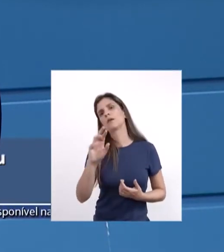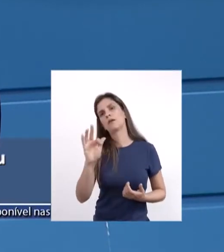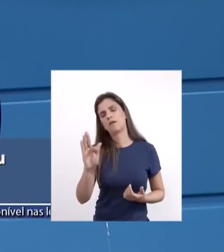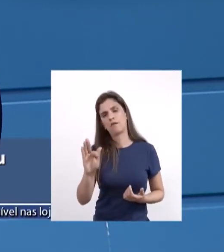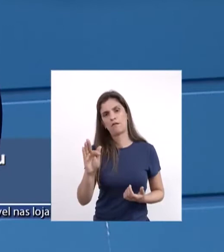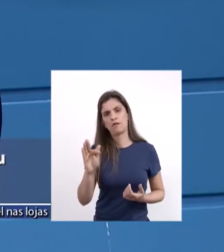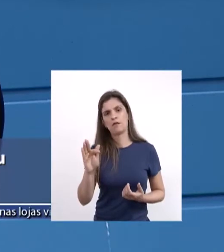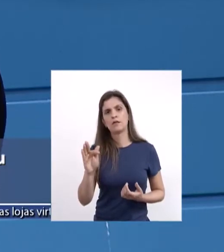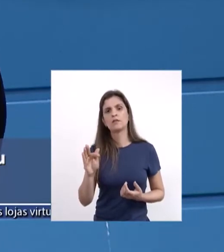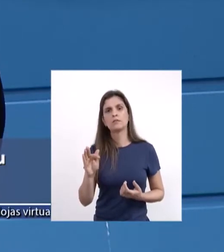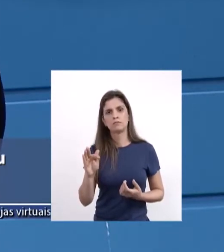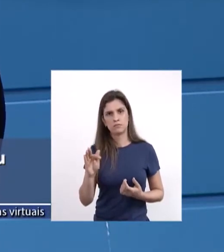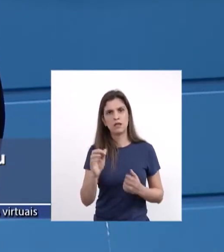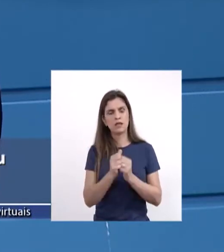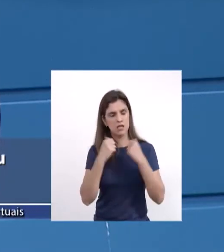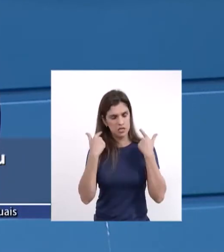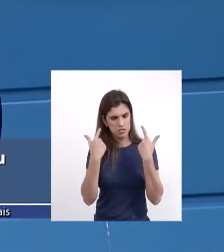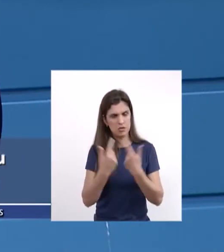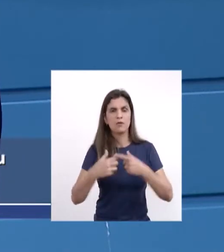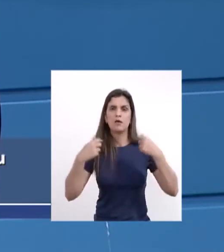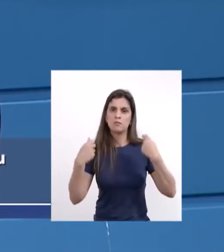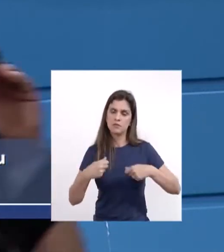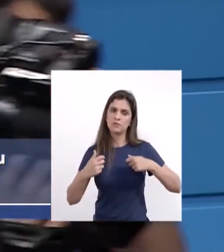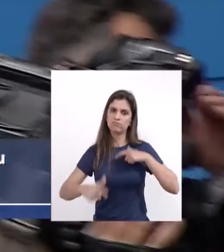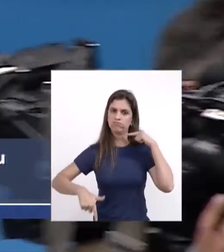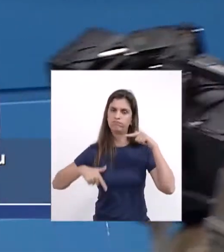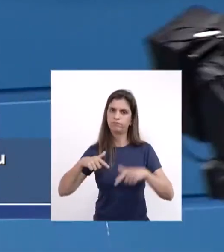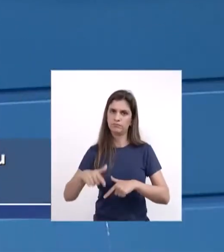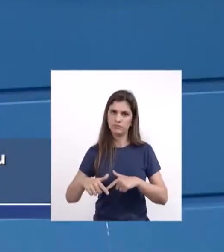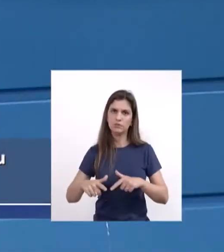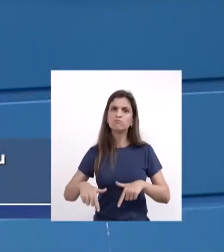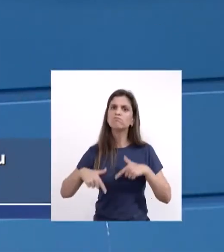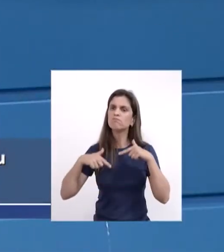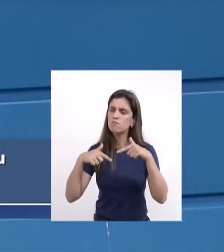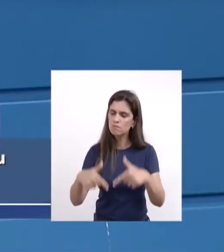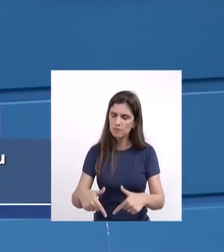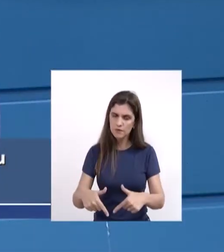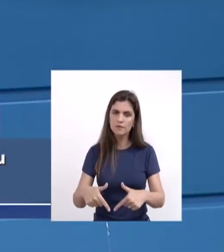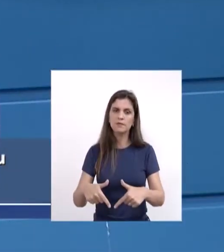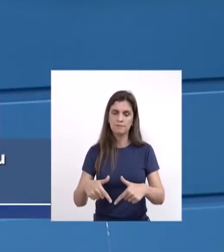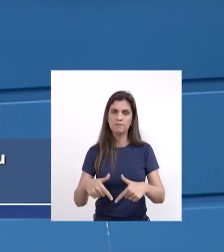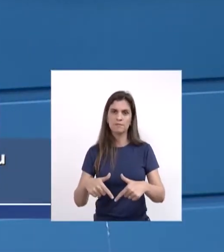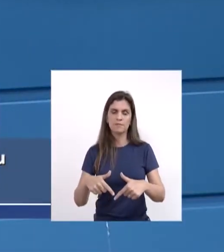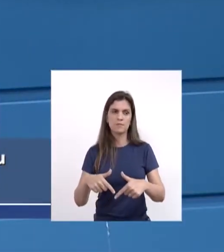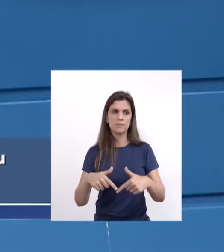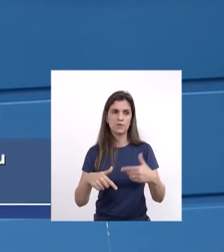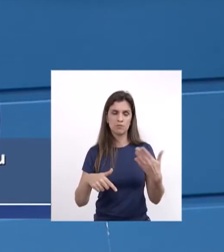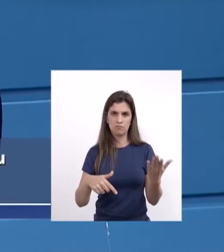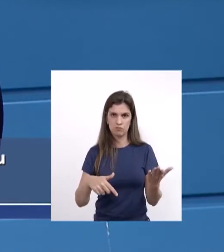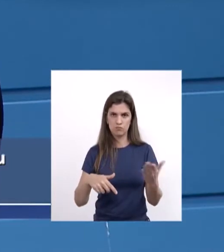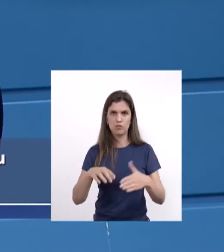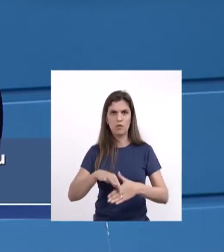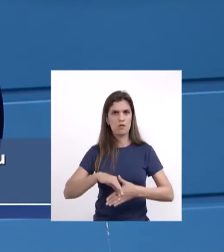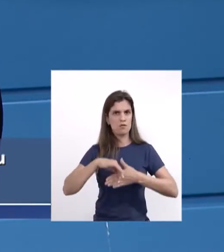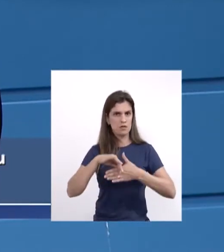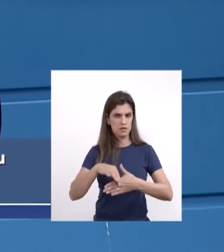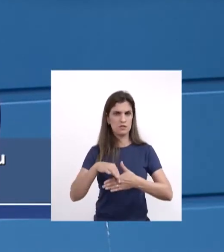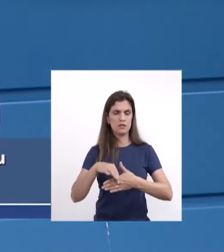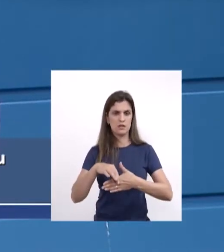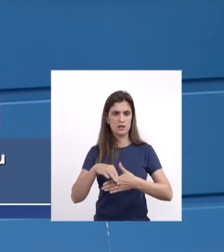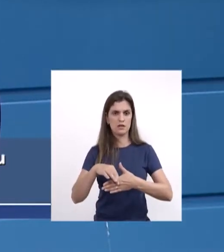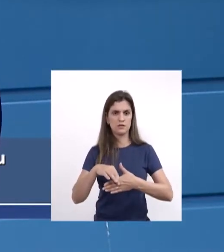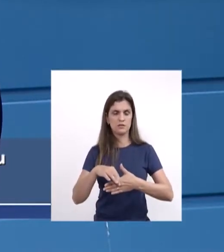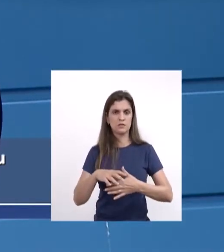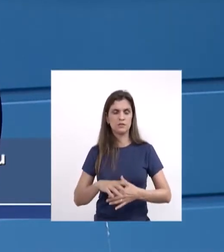precisa continuar lutando e, no caso, Vossa Excelência liderando esse processo para que nós possamos atender